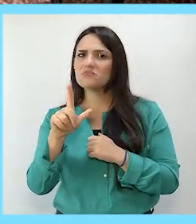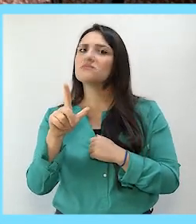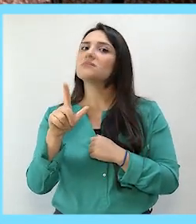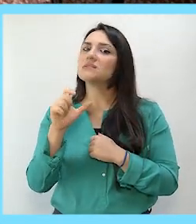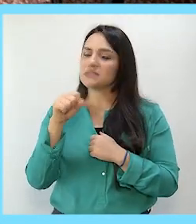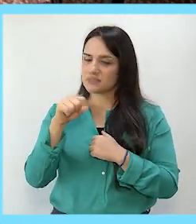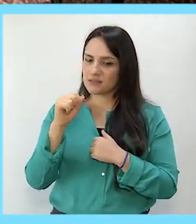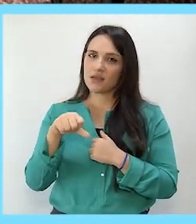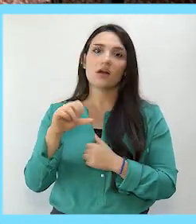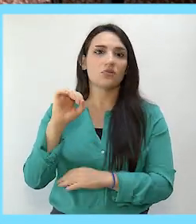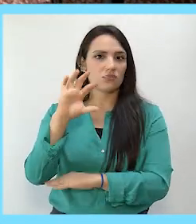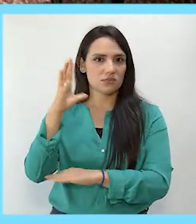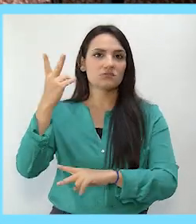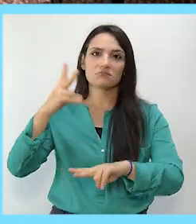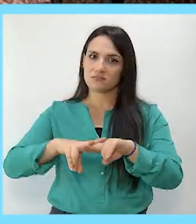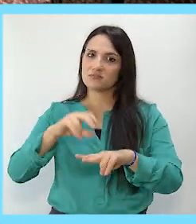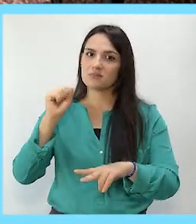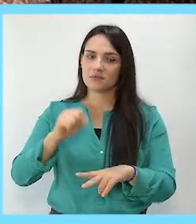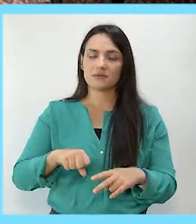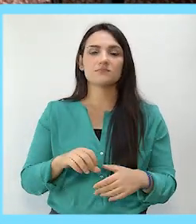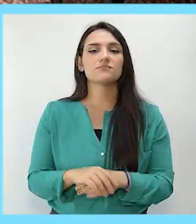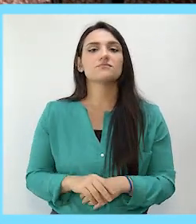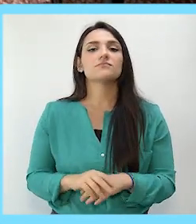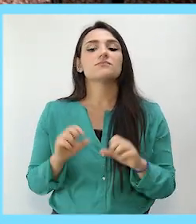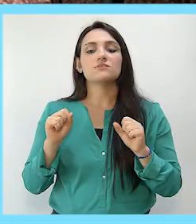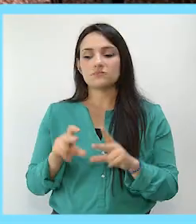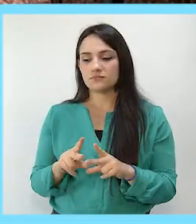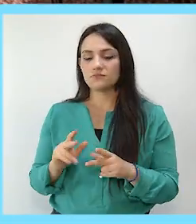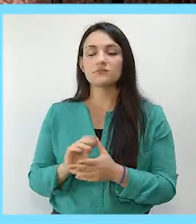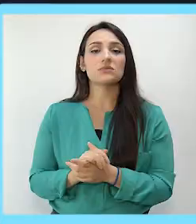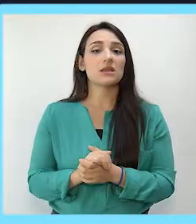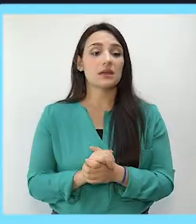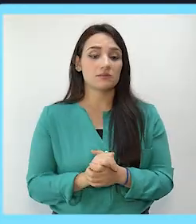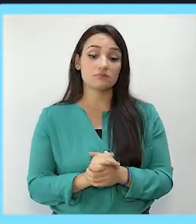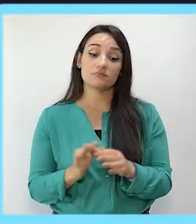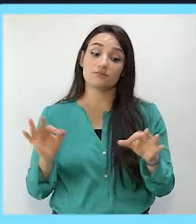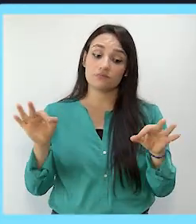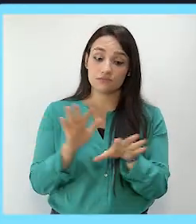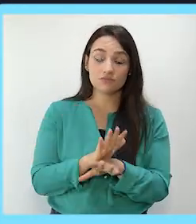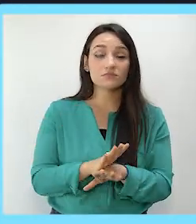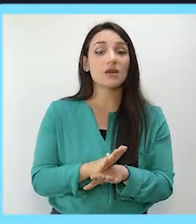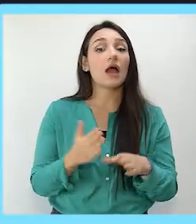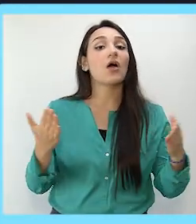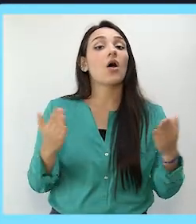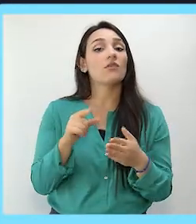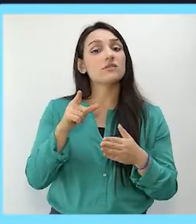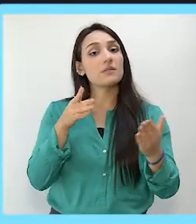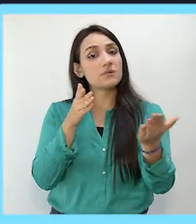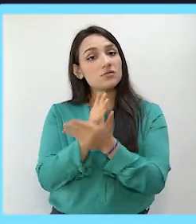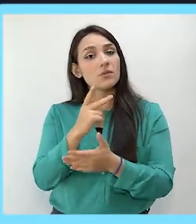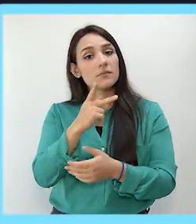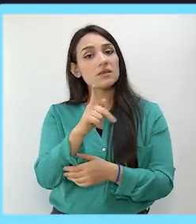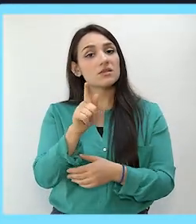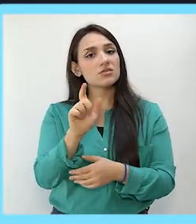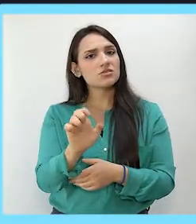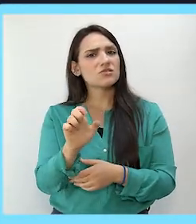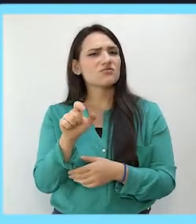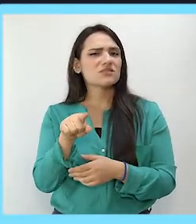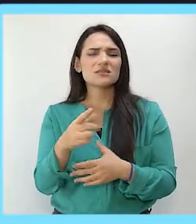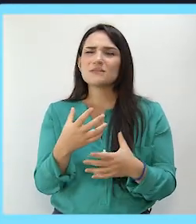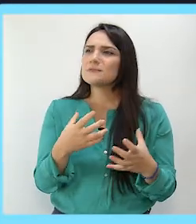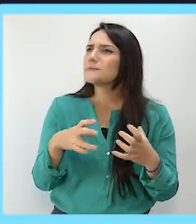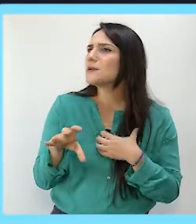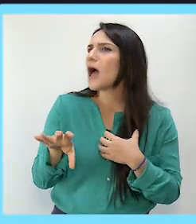condenação aconteceu. E aí, então, a senhora volta, estuda e entra na Procuradoria do Estado. Conta um pouco, então, como é que foi? Você está dizendo que você